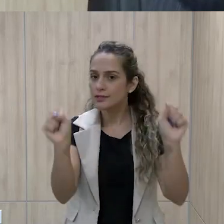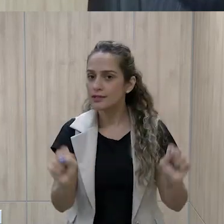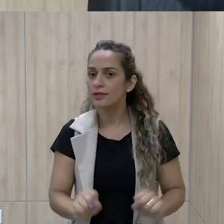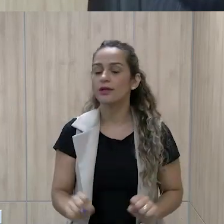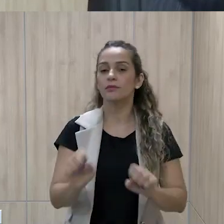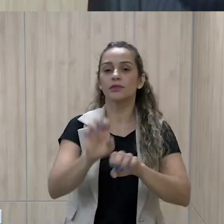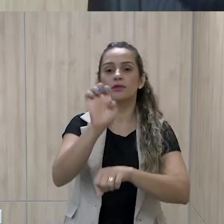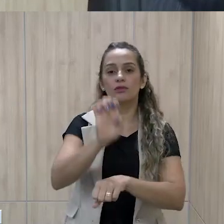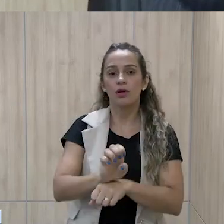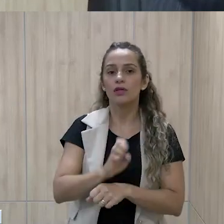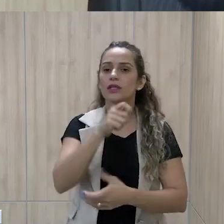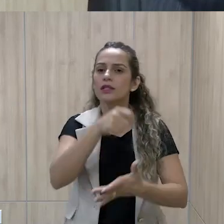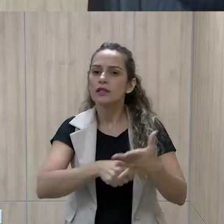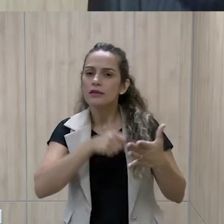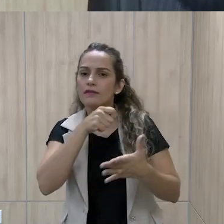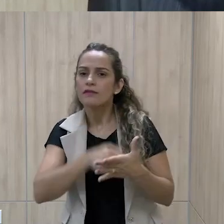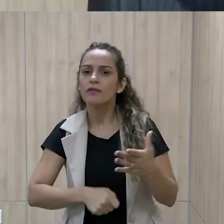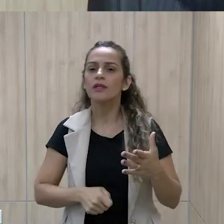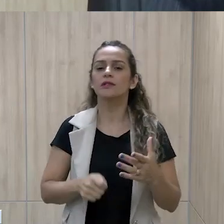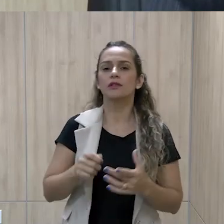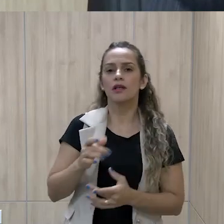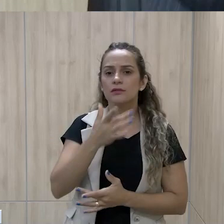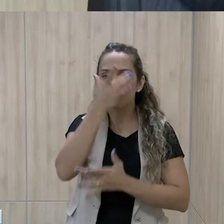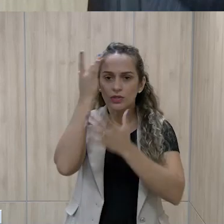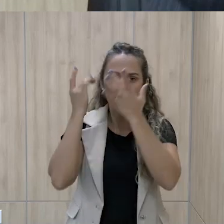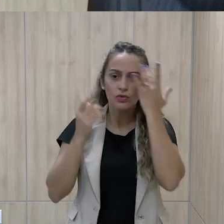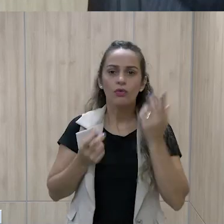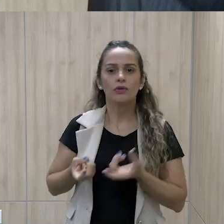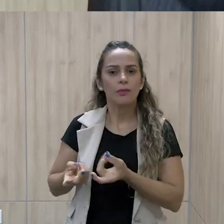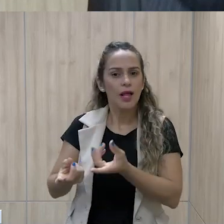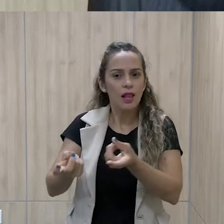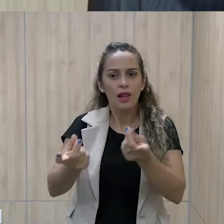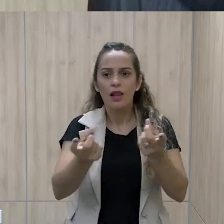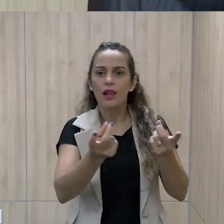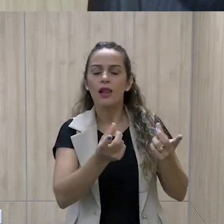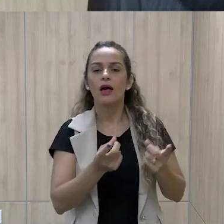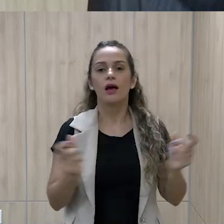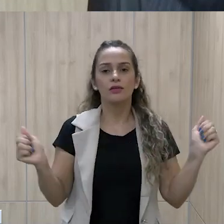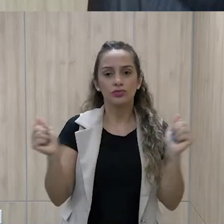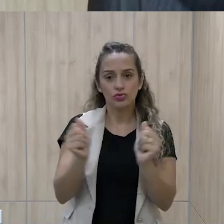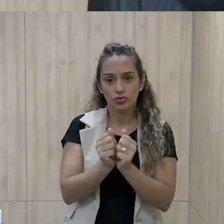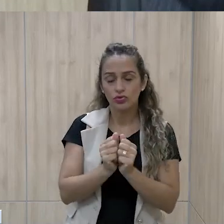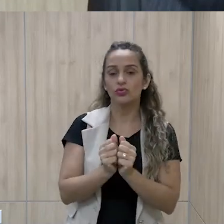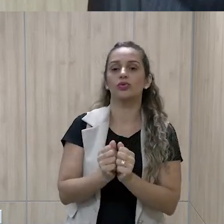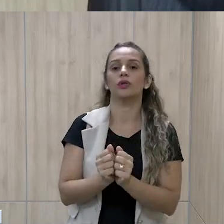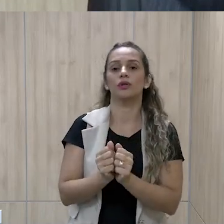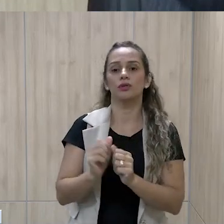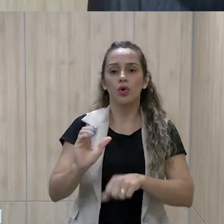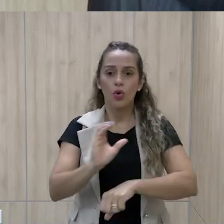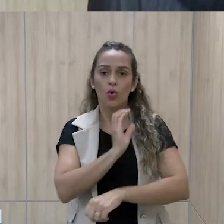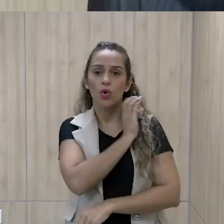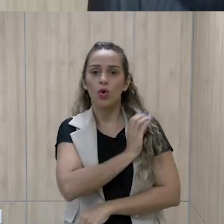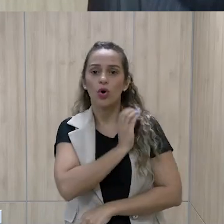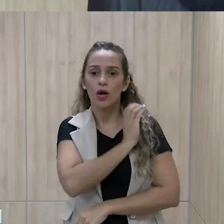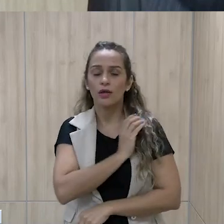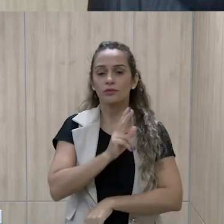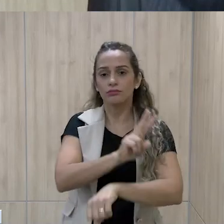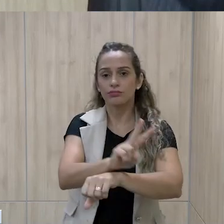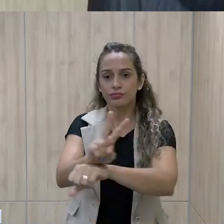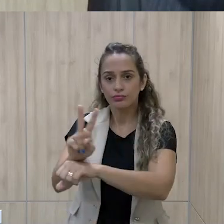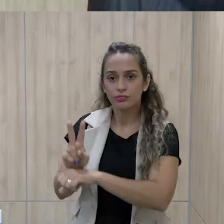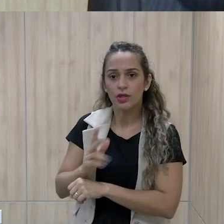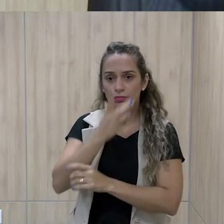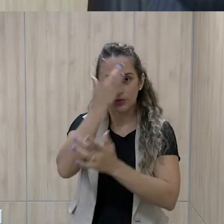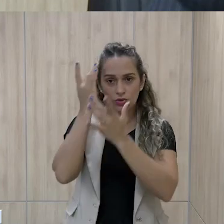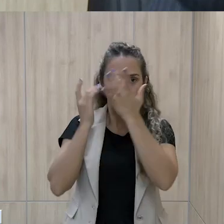o sistema Estadual de Defesa do Consumidor sisdeck o Conselho Estadual Defesa do Consumidor condecon a coordenadoria